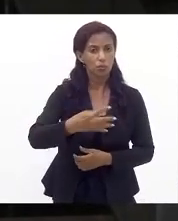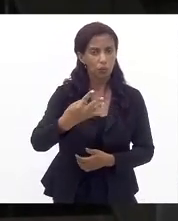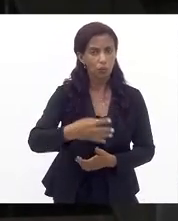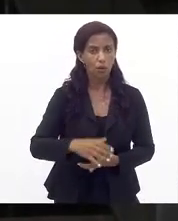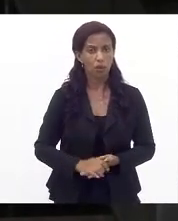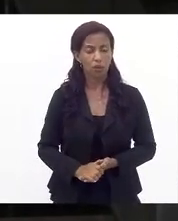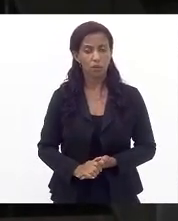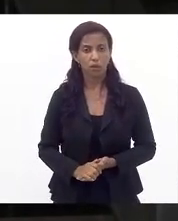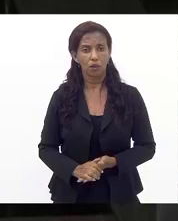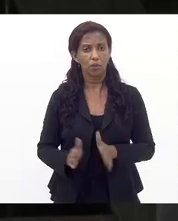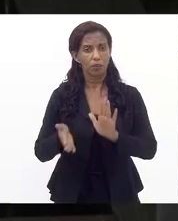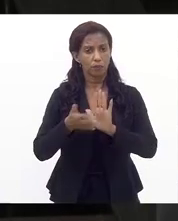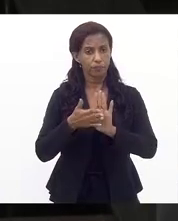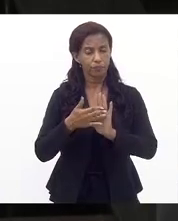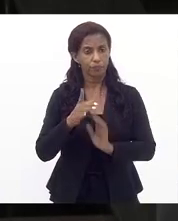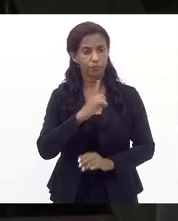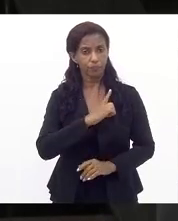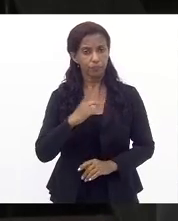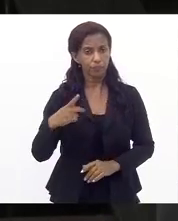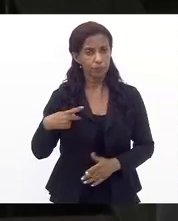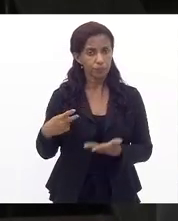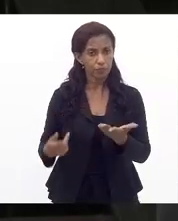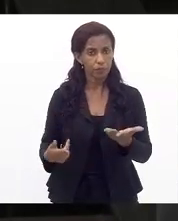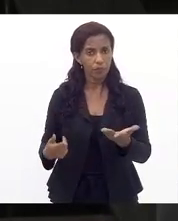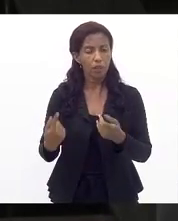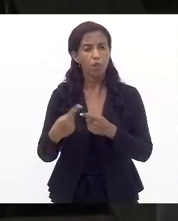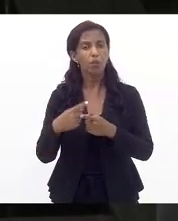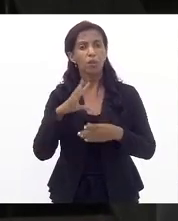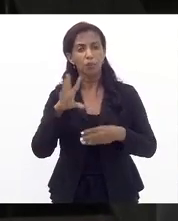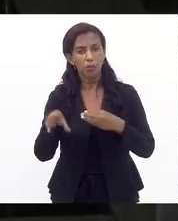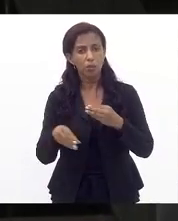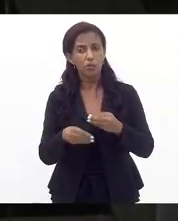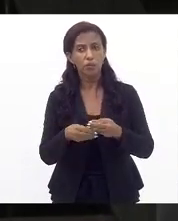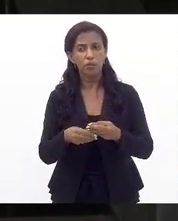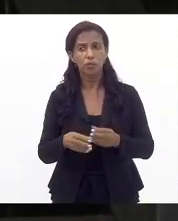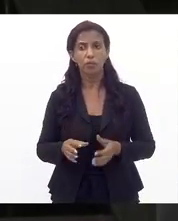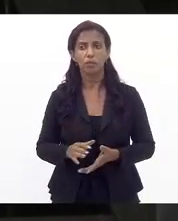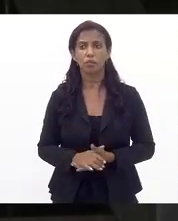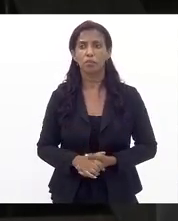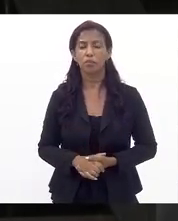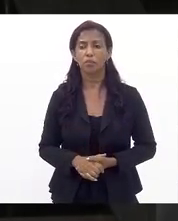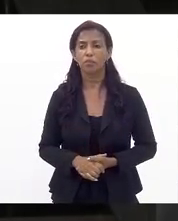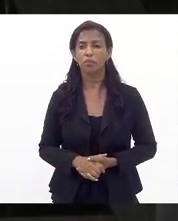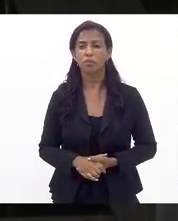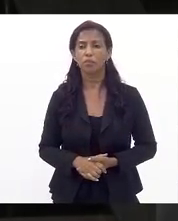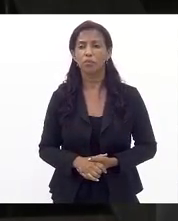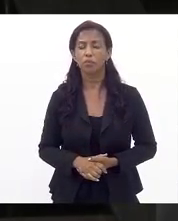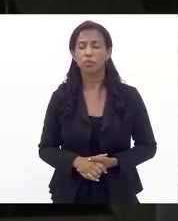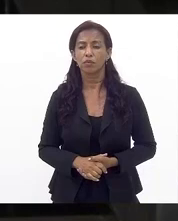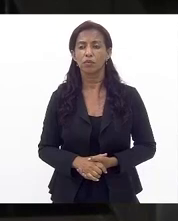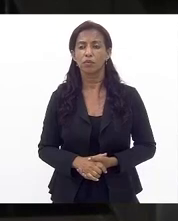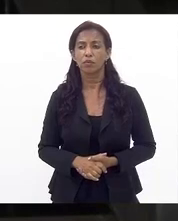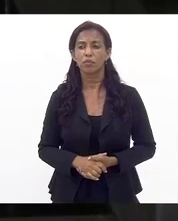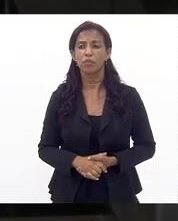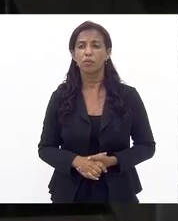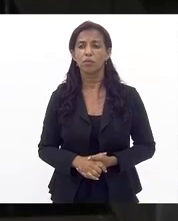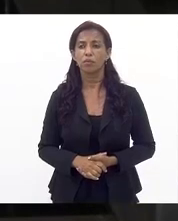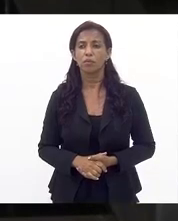com proposta da defensora Maria Carmen porque a gente não pode fazer é presidente Sérgio Aureliano